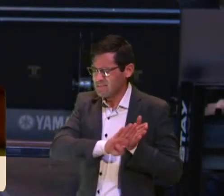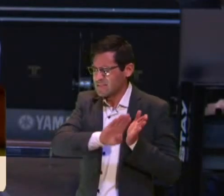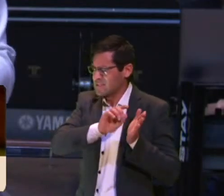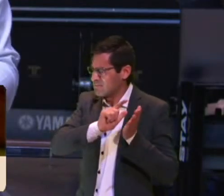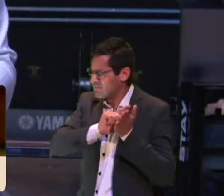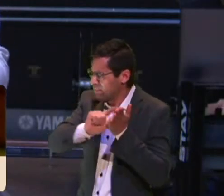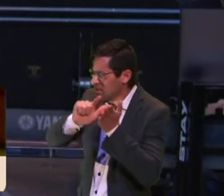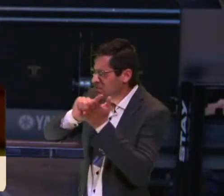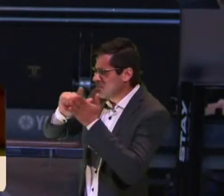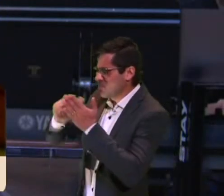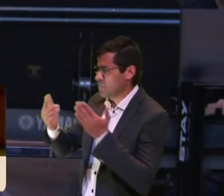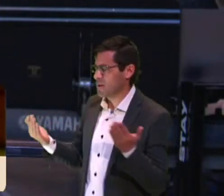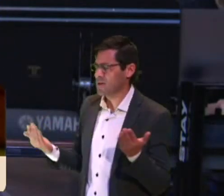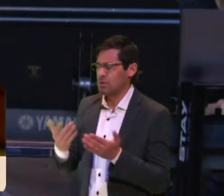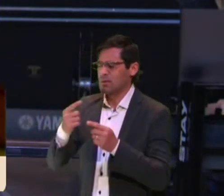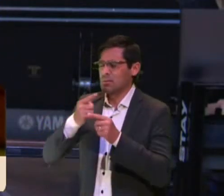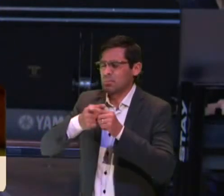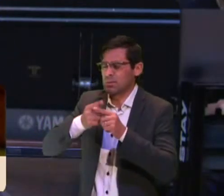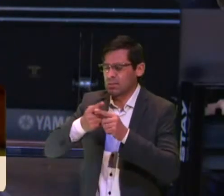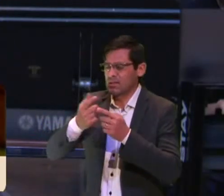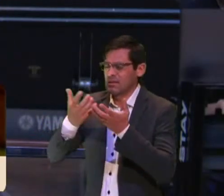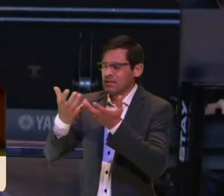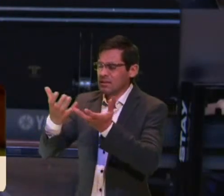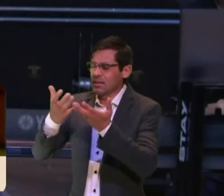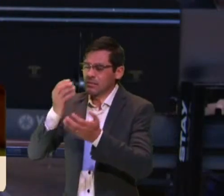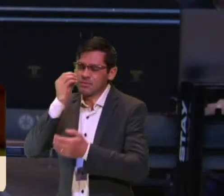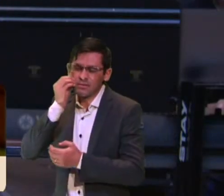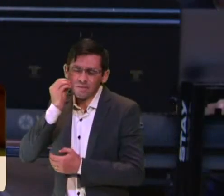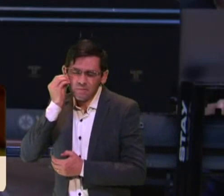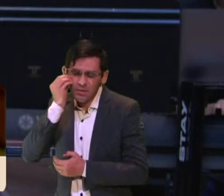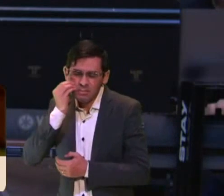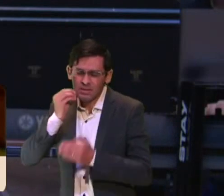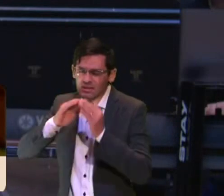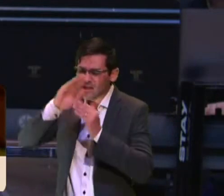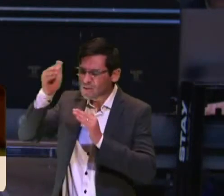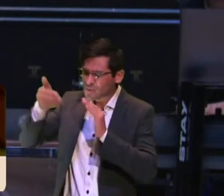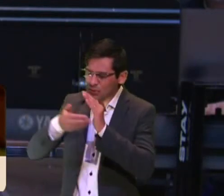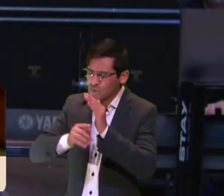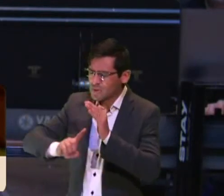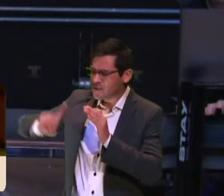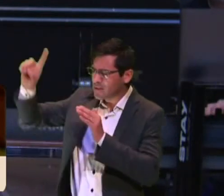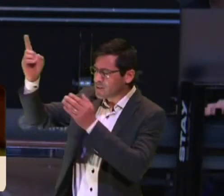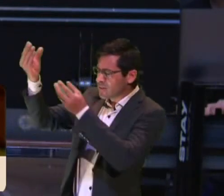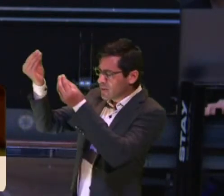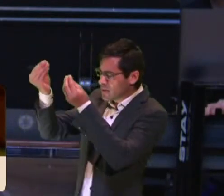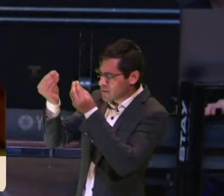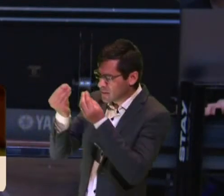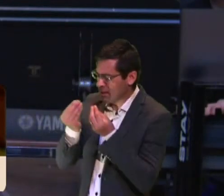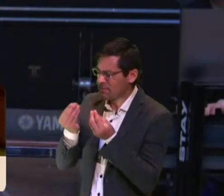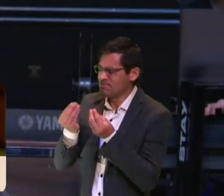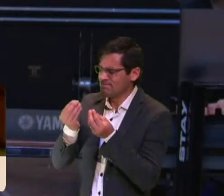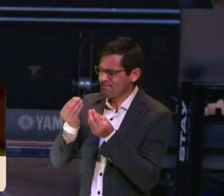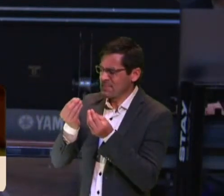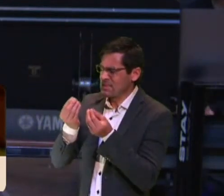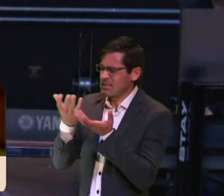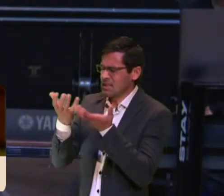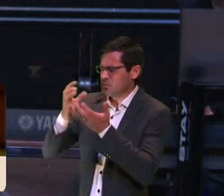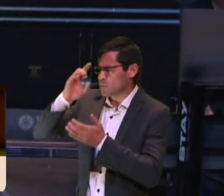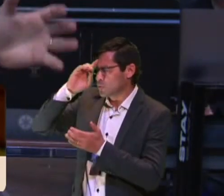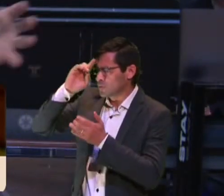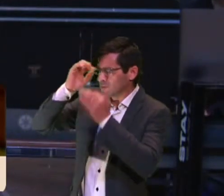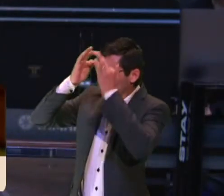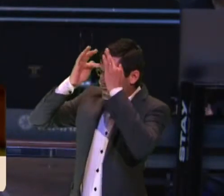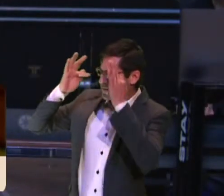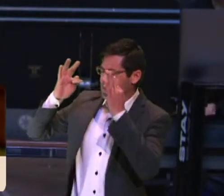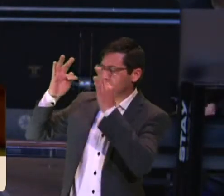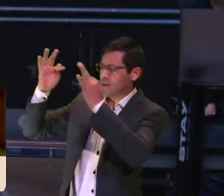Queremos viver aquilo que o Senhor tem para nós hoje. Queremos fazer parte deste remanescente fiel.